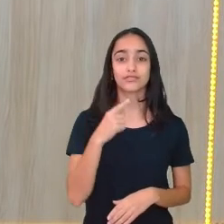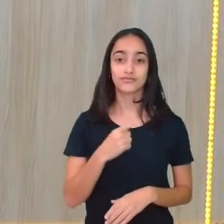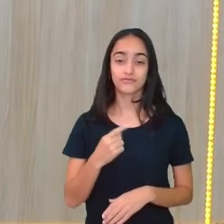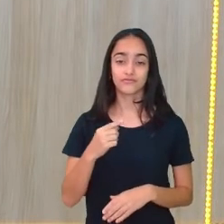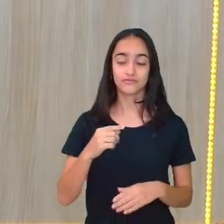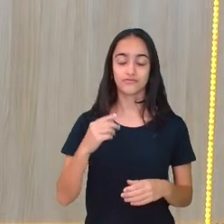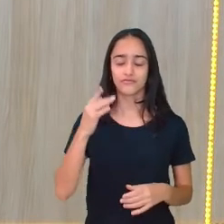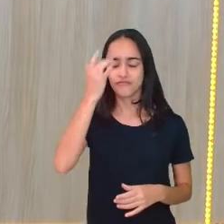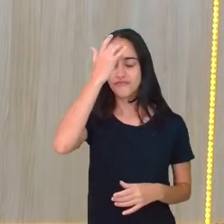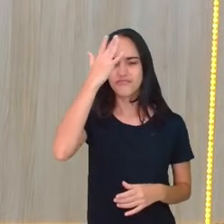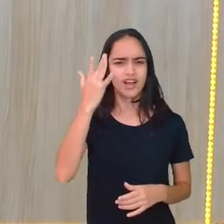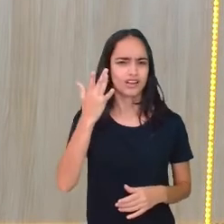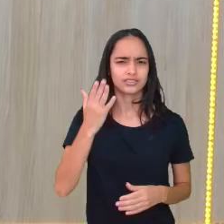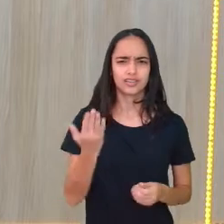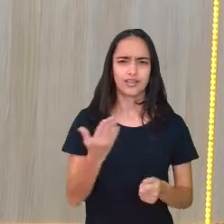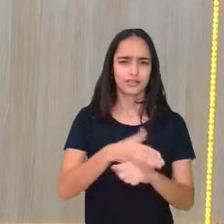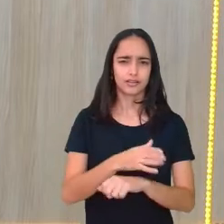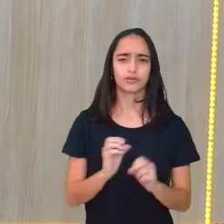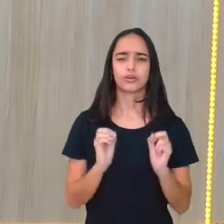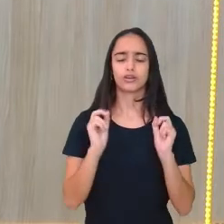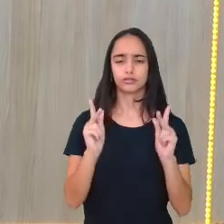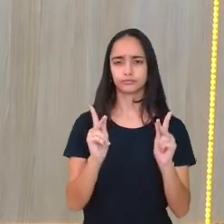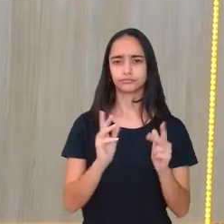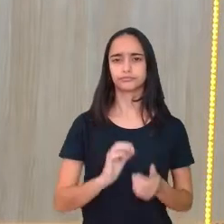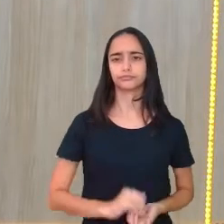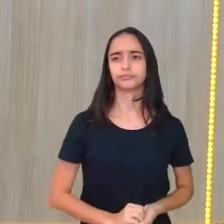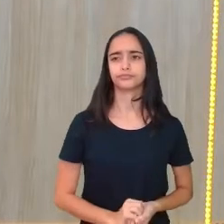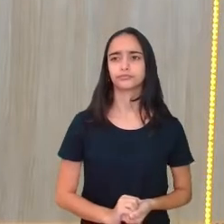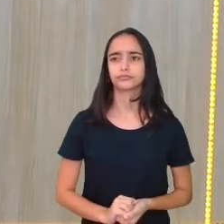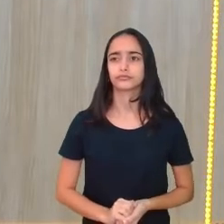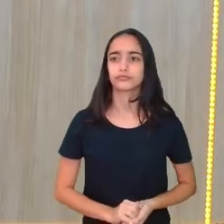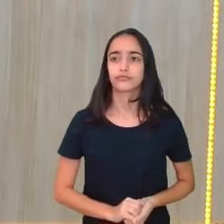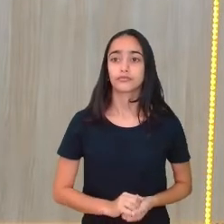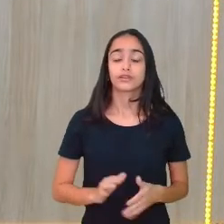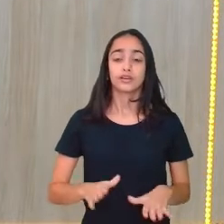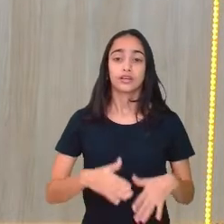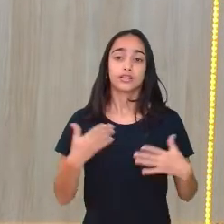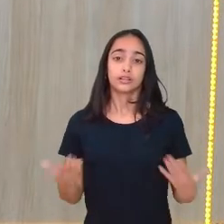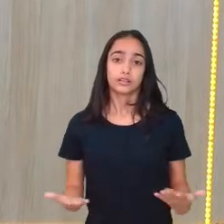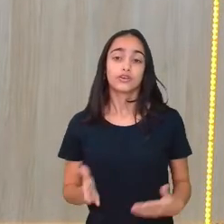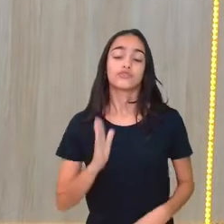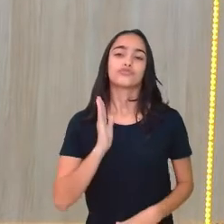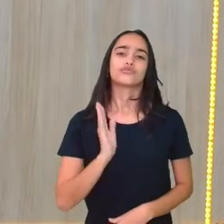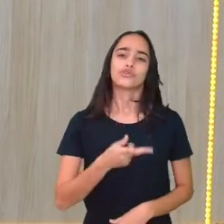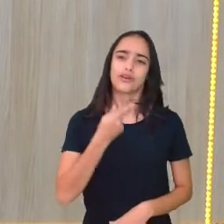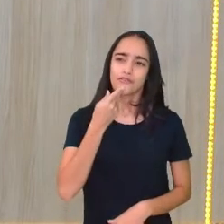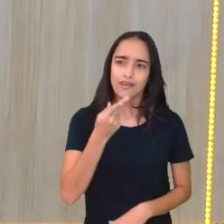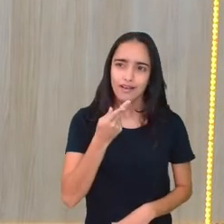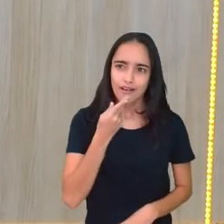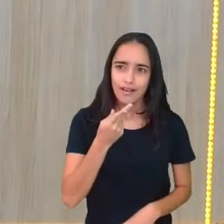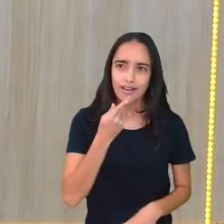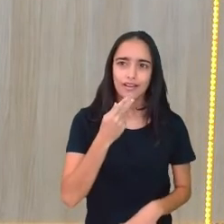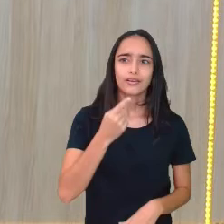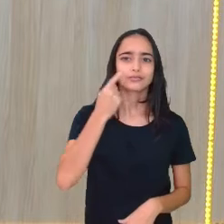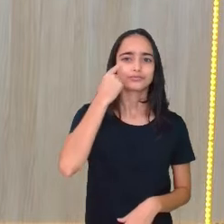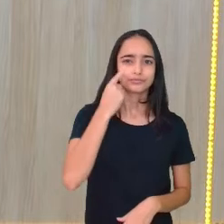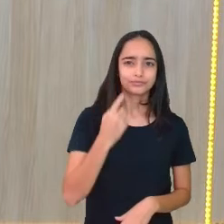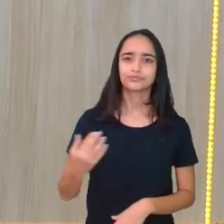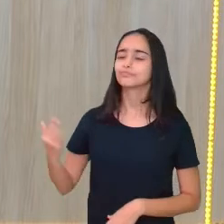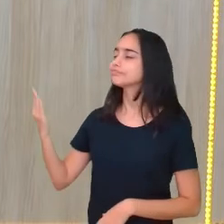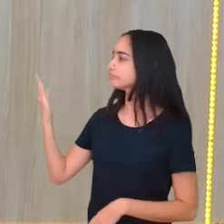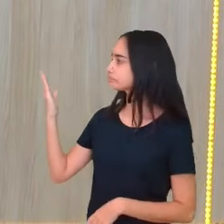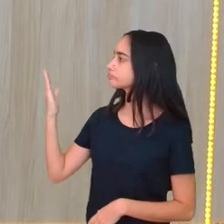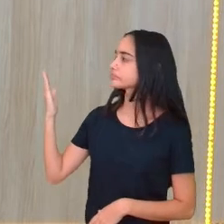facilidade de fazer esse download. Então, como eu falei do QR Code da aula anterior, é lá no YouTube que essas aulas